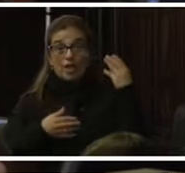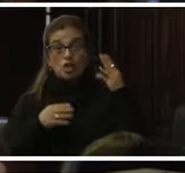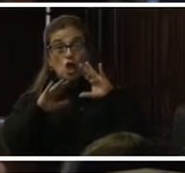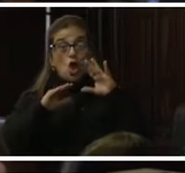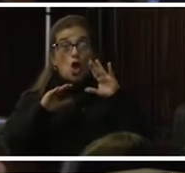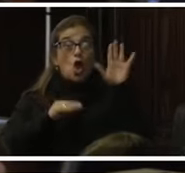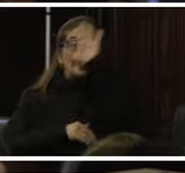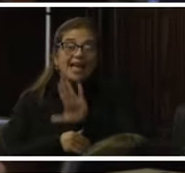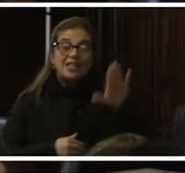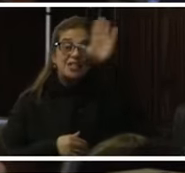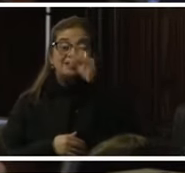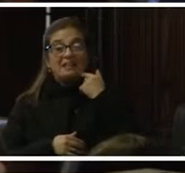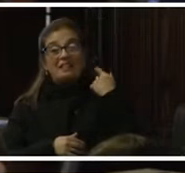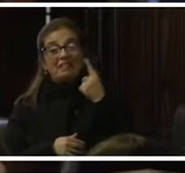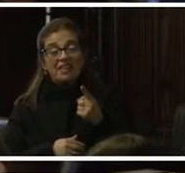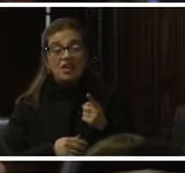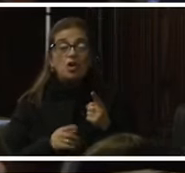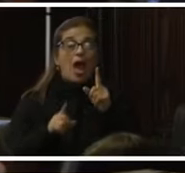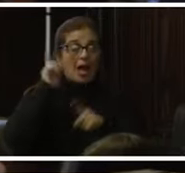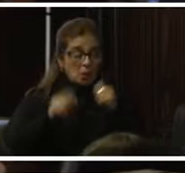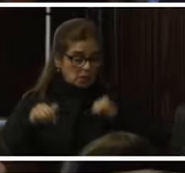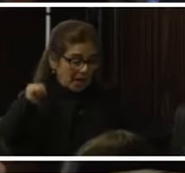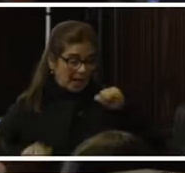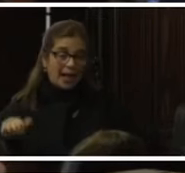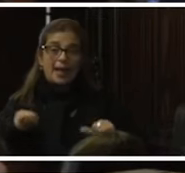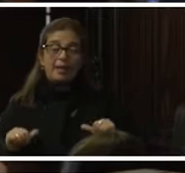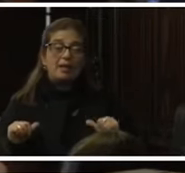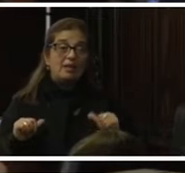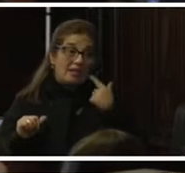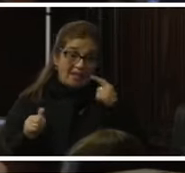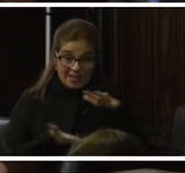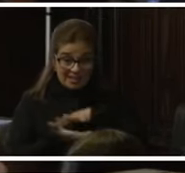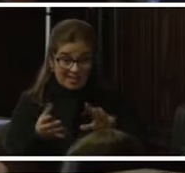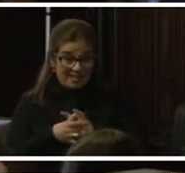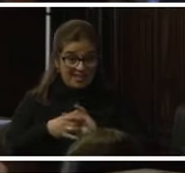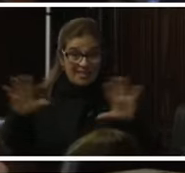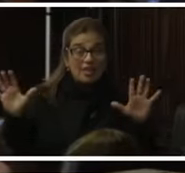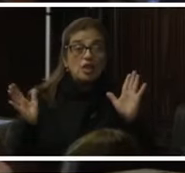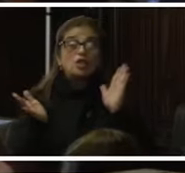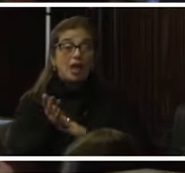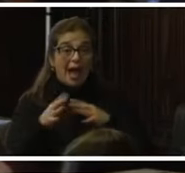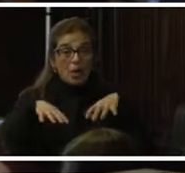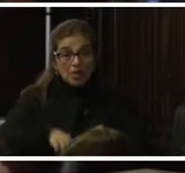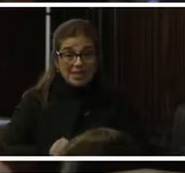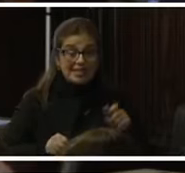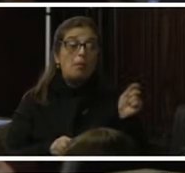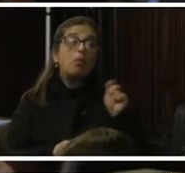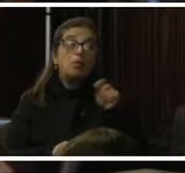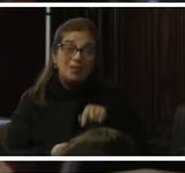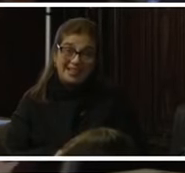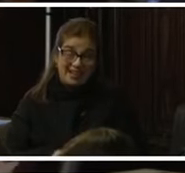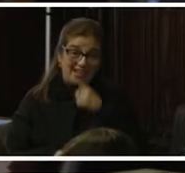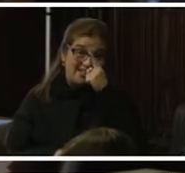a força deixando diversos feridos a participação democrática de lideranças indígenas em audiência pública de seus interesses